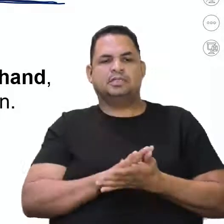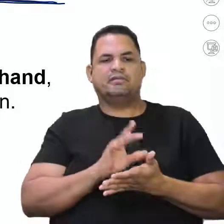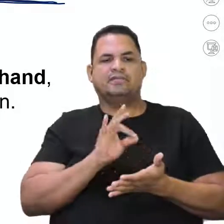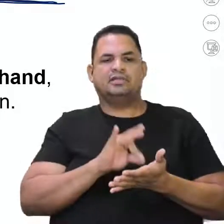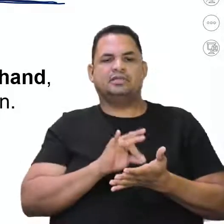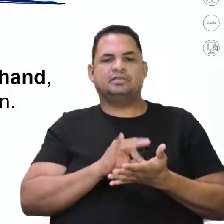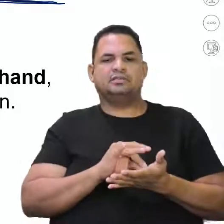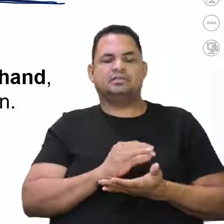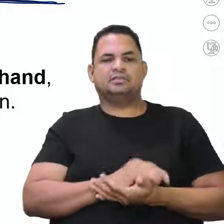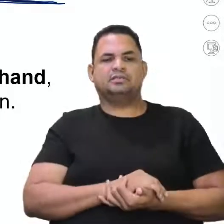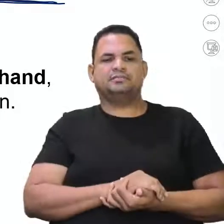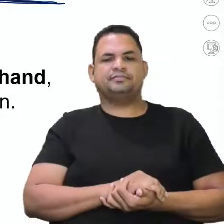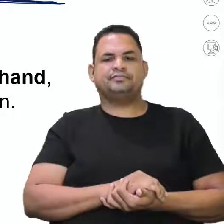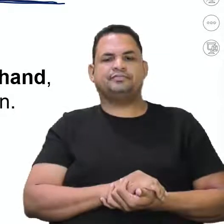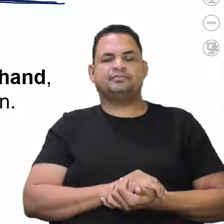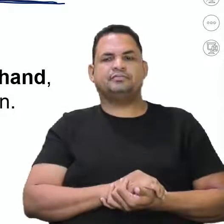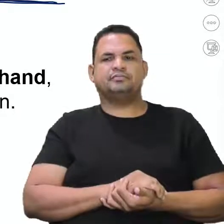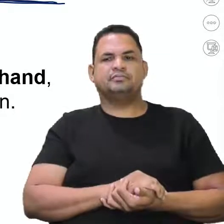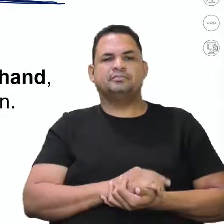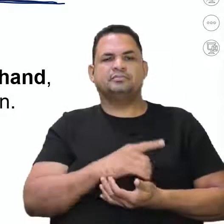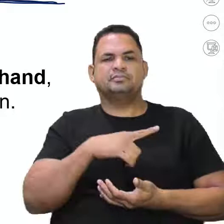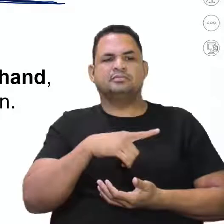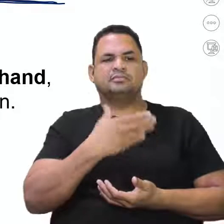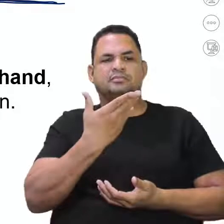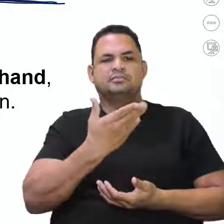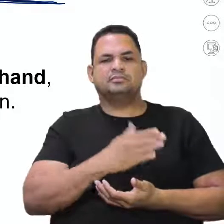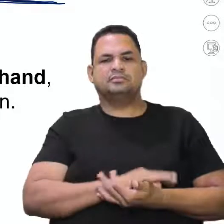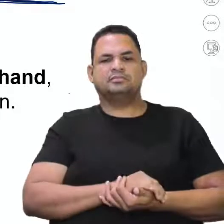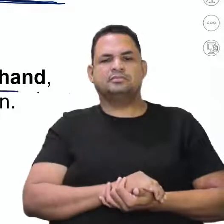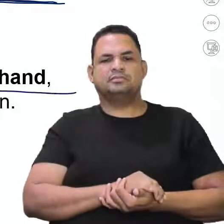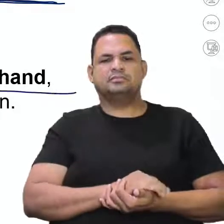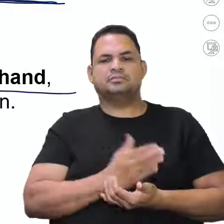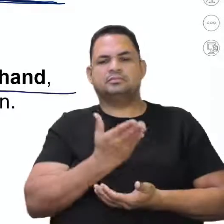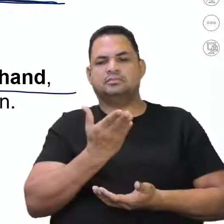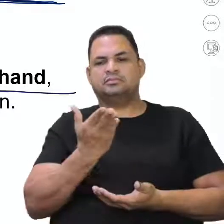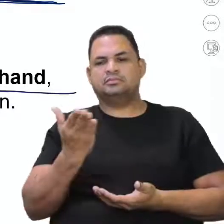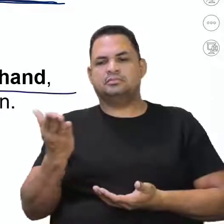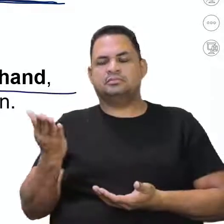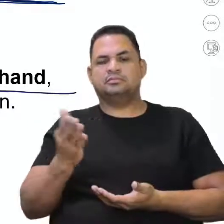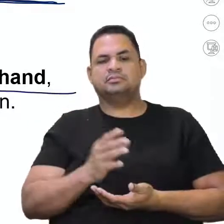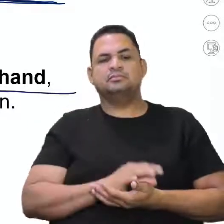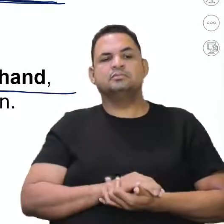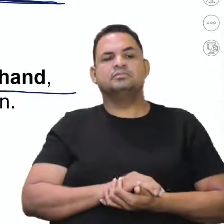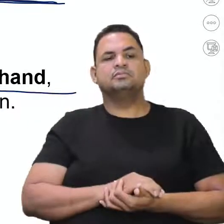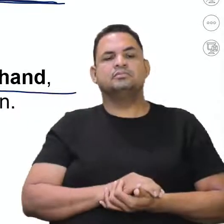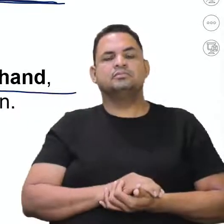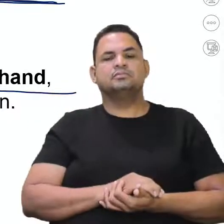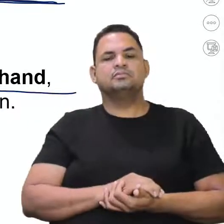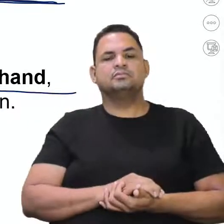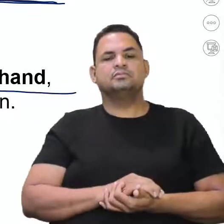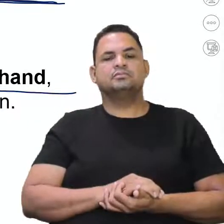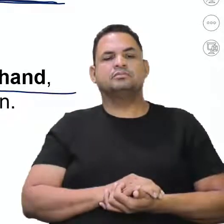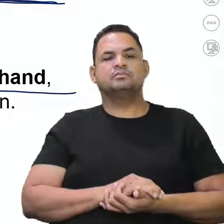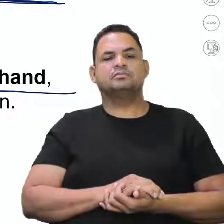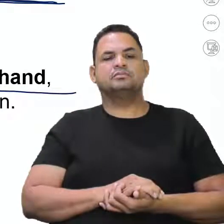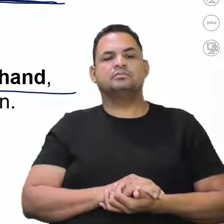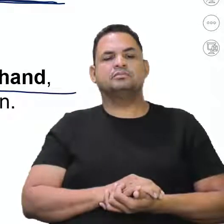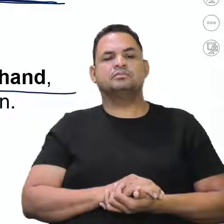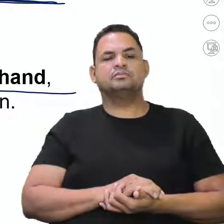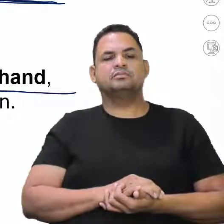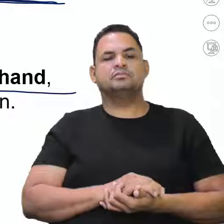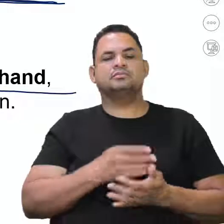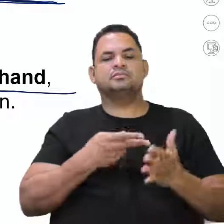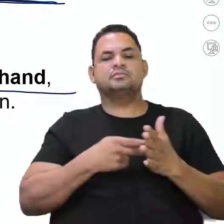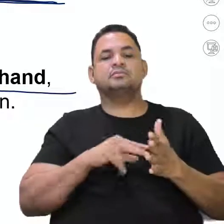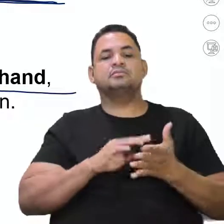verdade, ok? E o último que nós temos aqui é o on the other hand. On the other hand, que